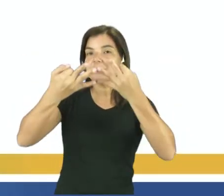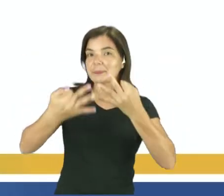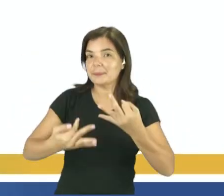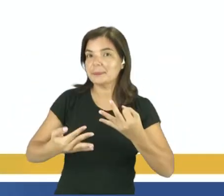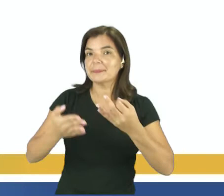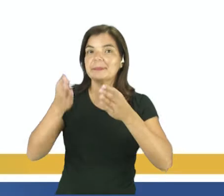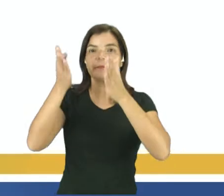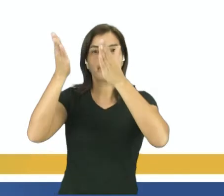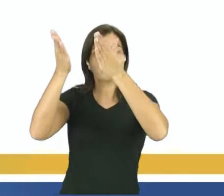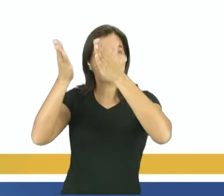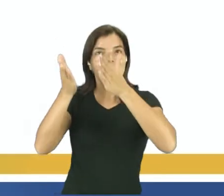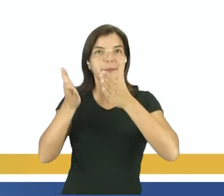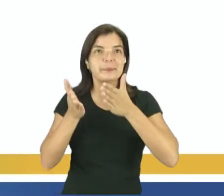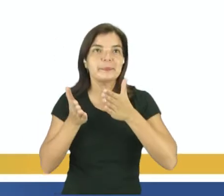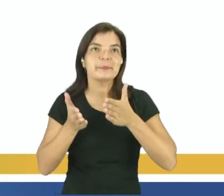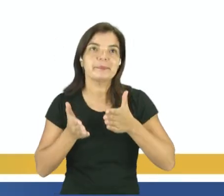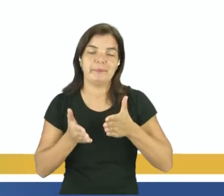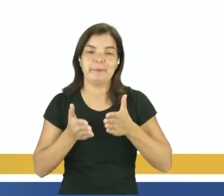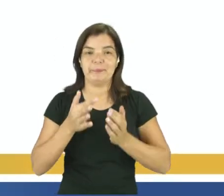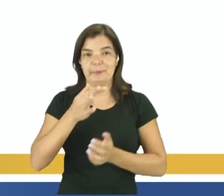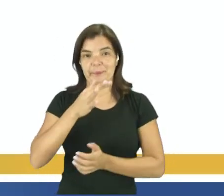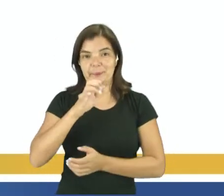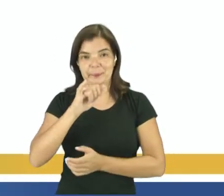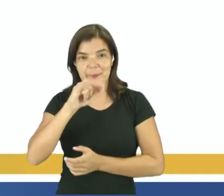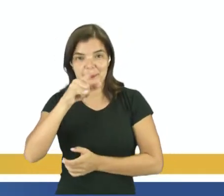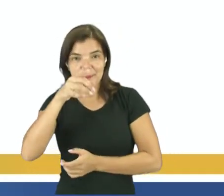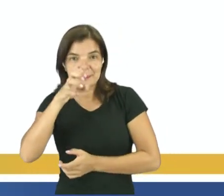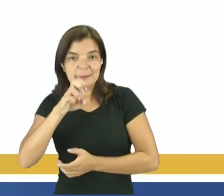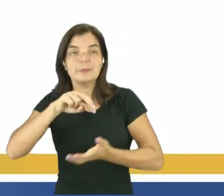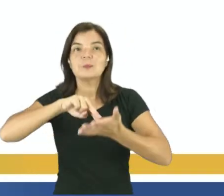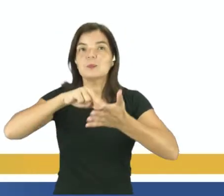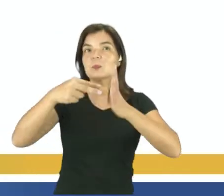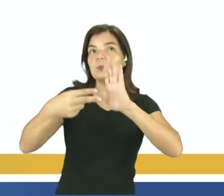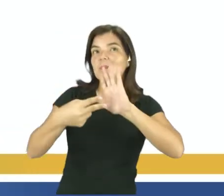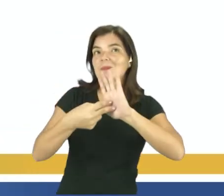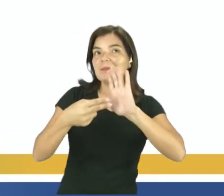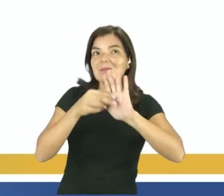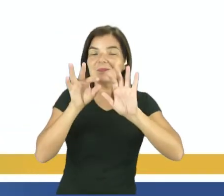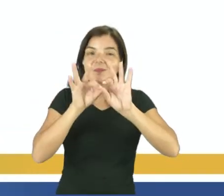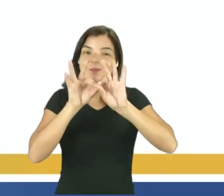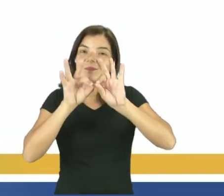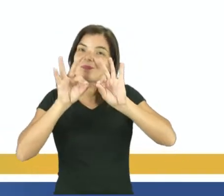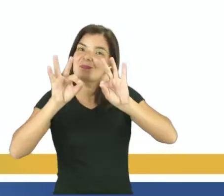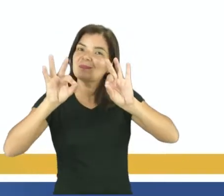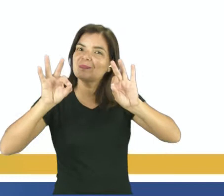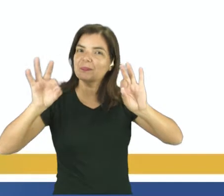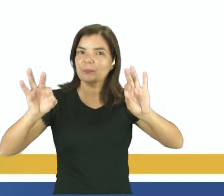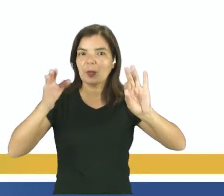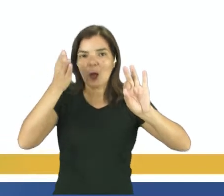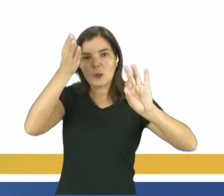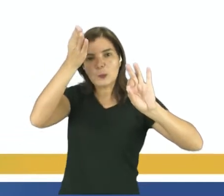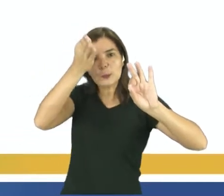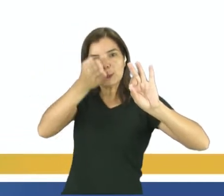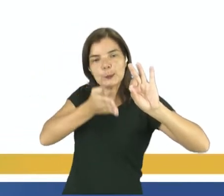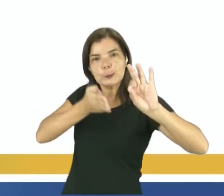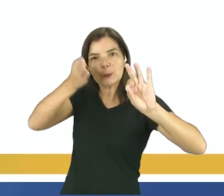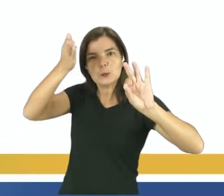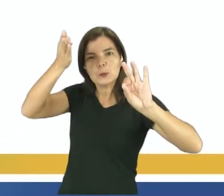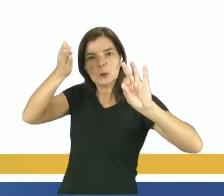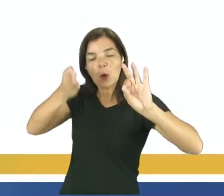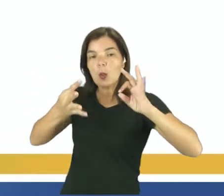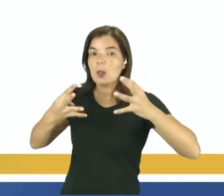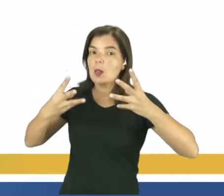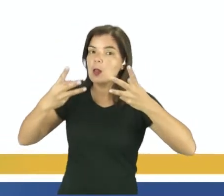dizemos que ela é transversal ao feixe. Ou seja, a reta transversal corta todas as